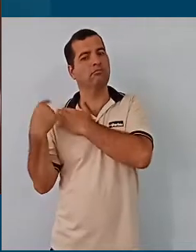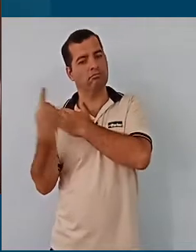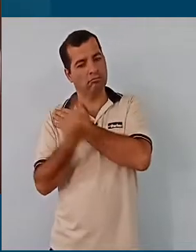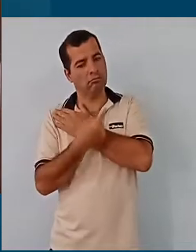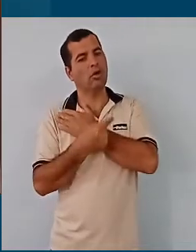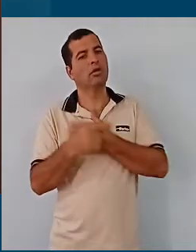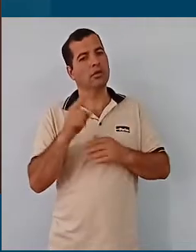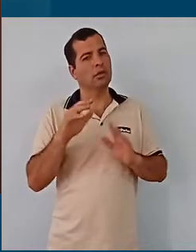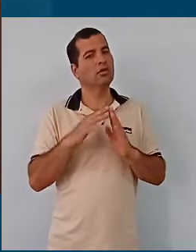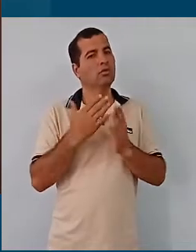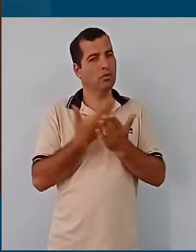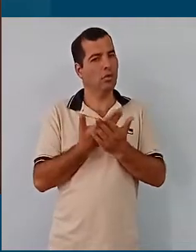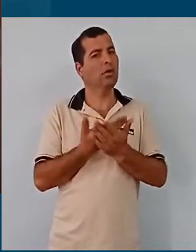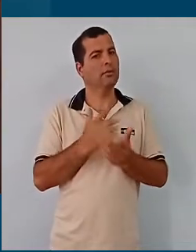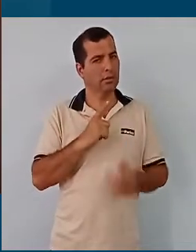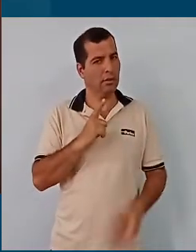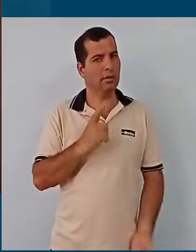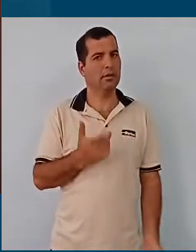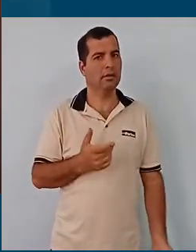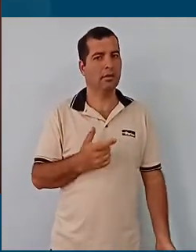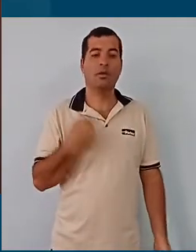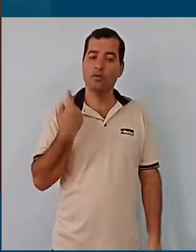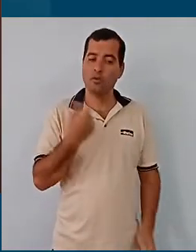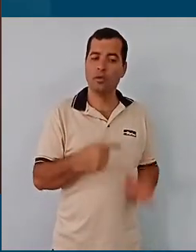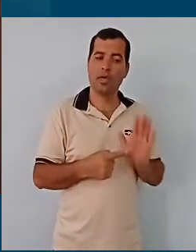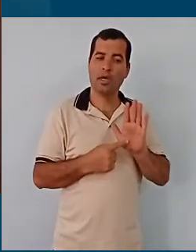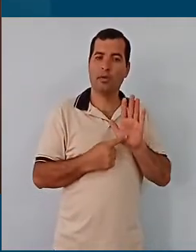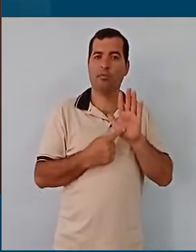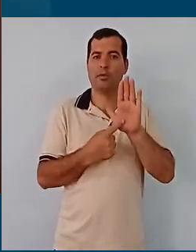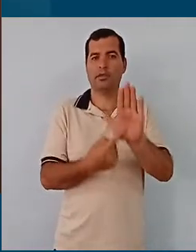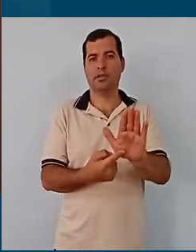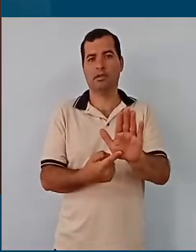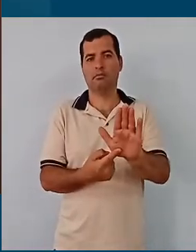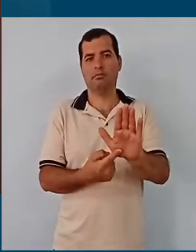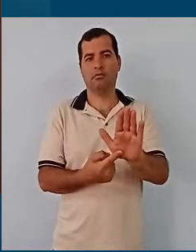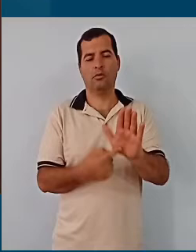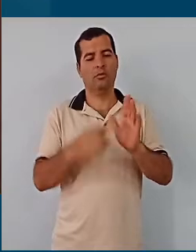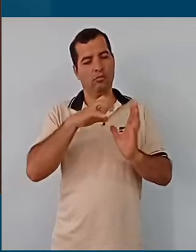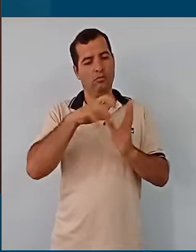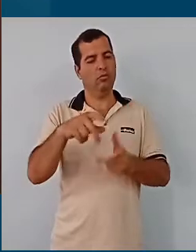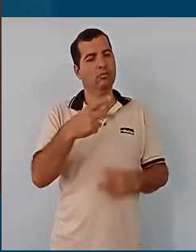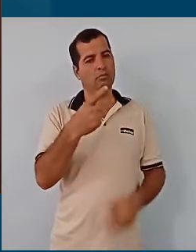abrir mão, à medida que nós apresentamos o mundo para ela,